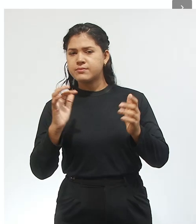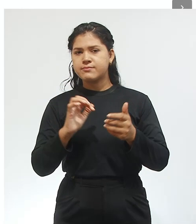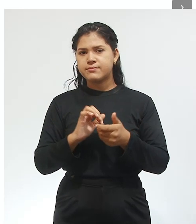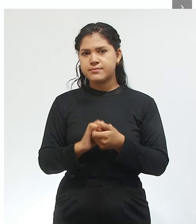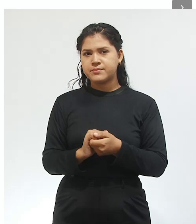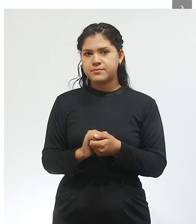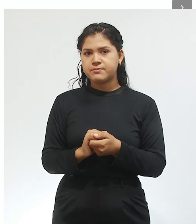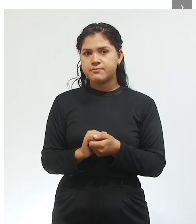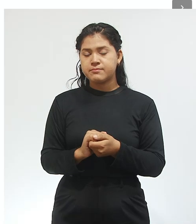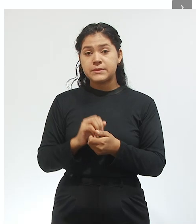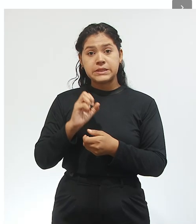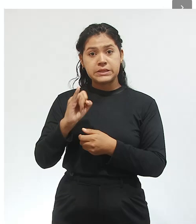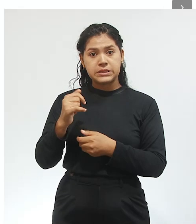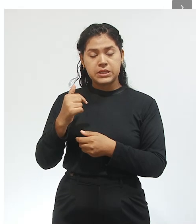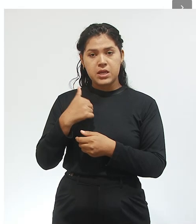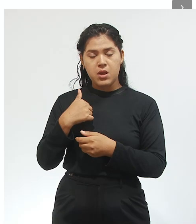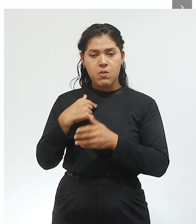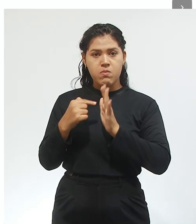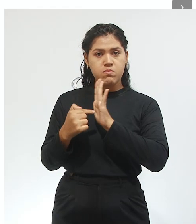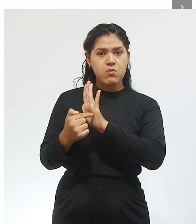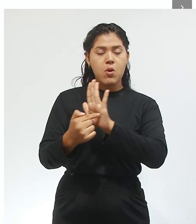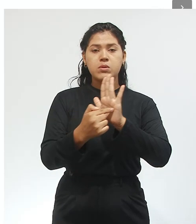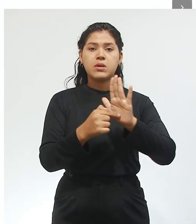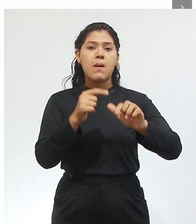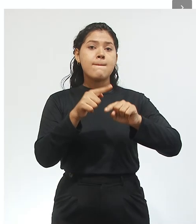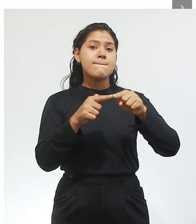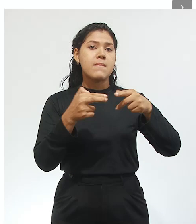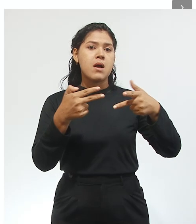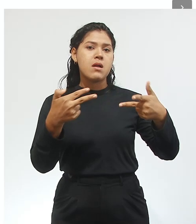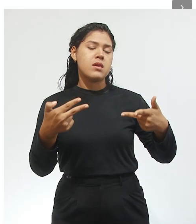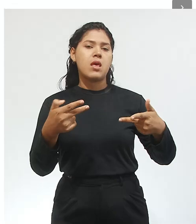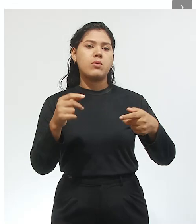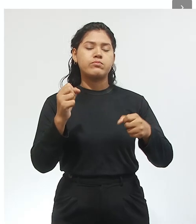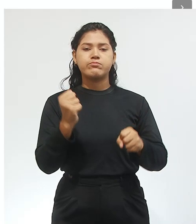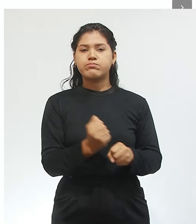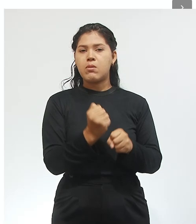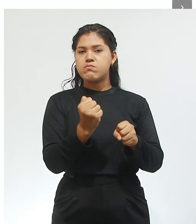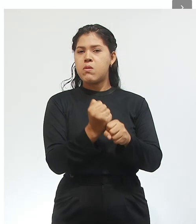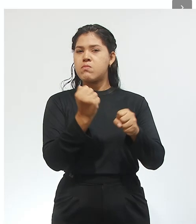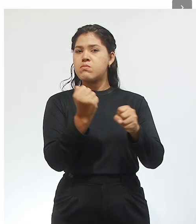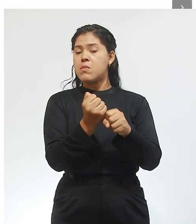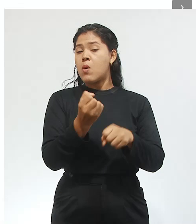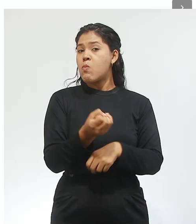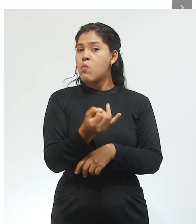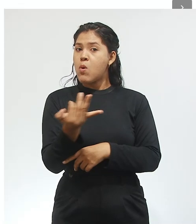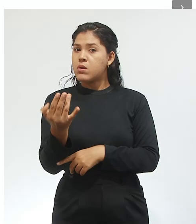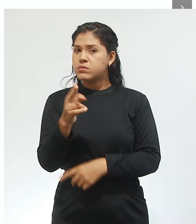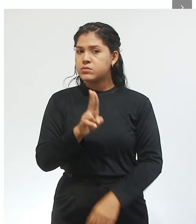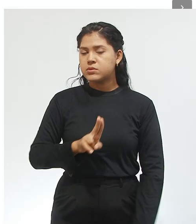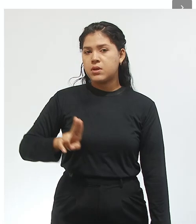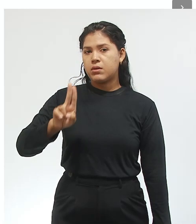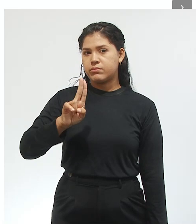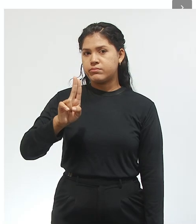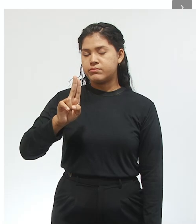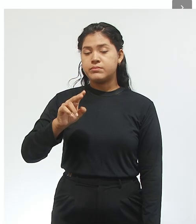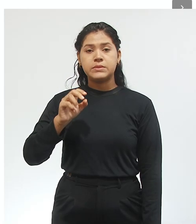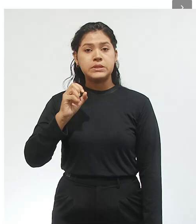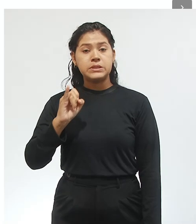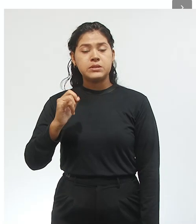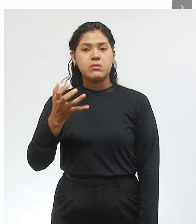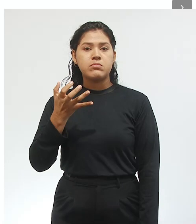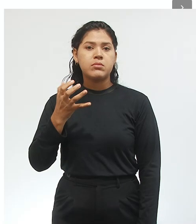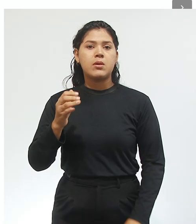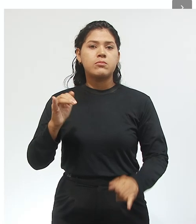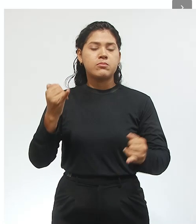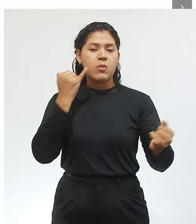Então, se eu vou trabalhar material de comunicação, quanto que ele vai gastar. Os canais de distribuição,